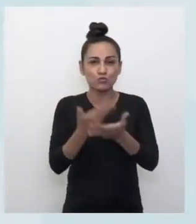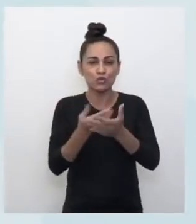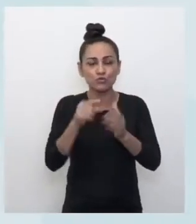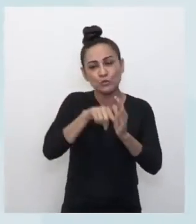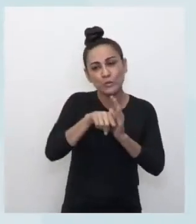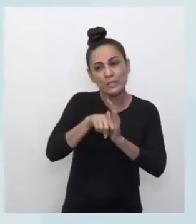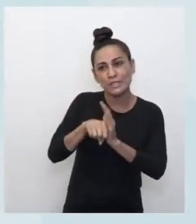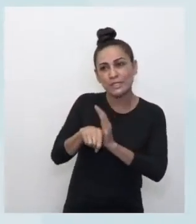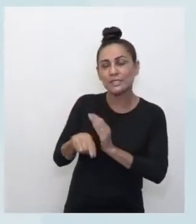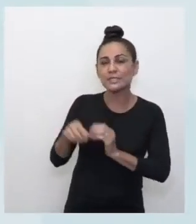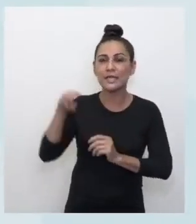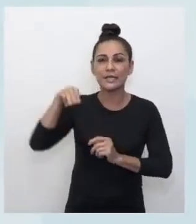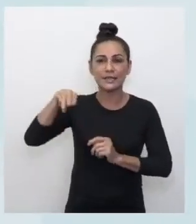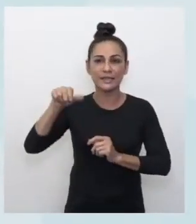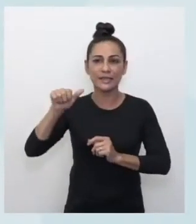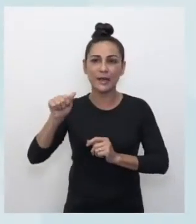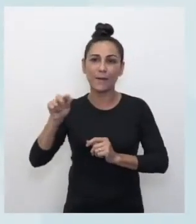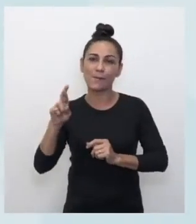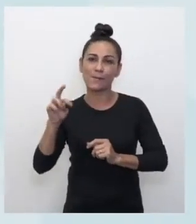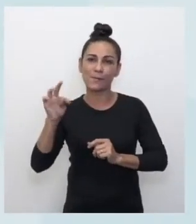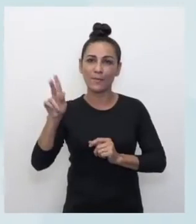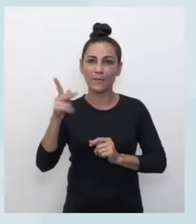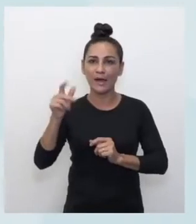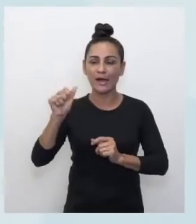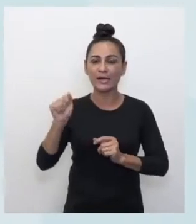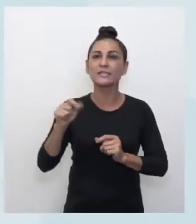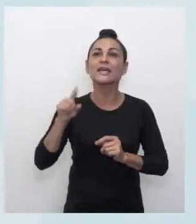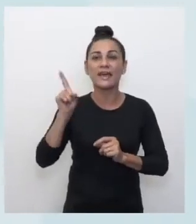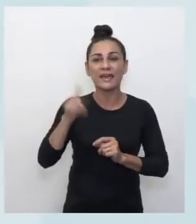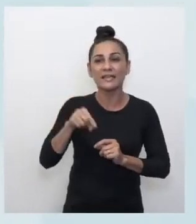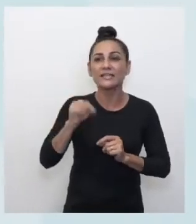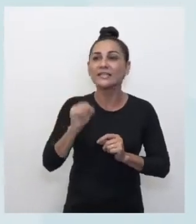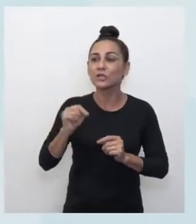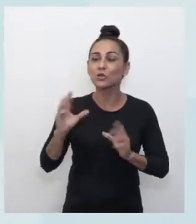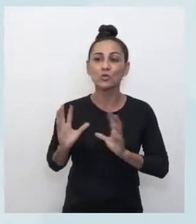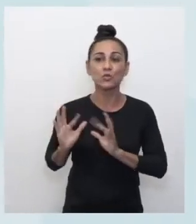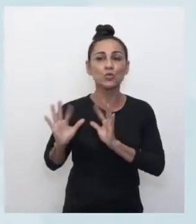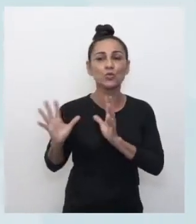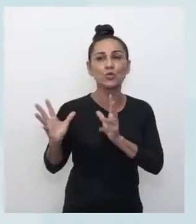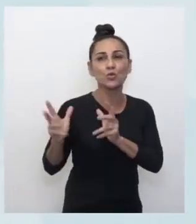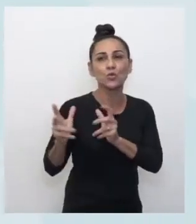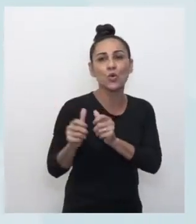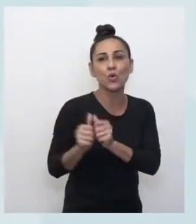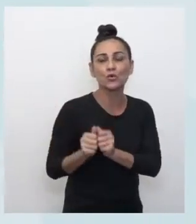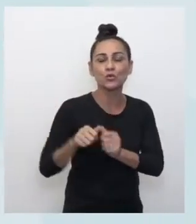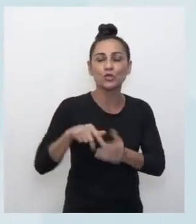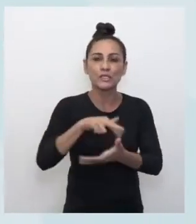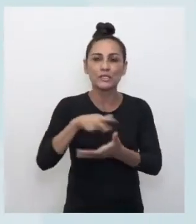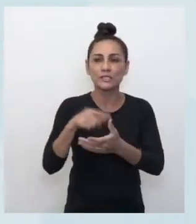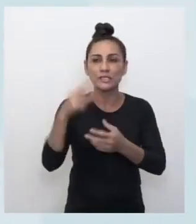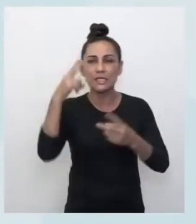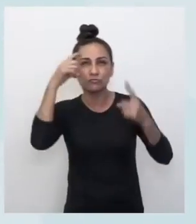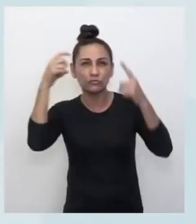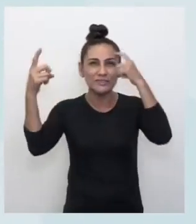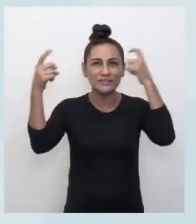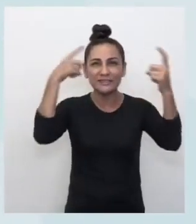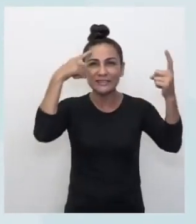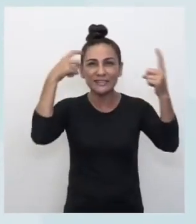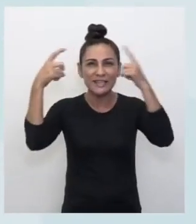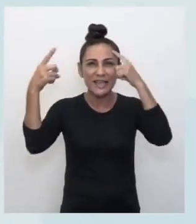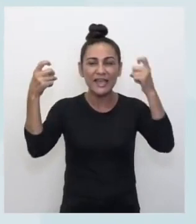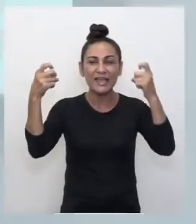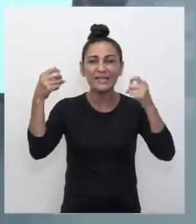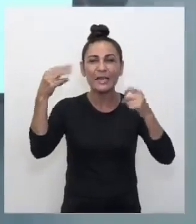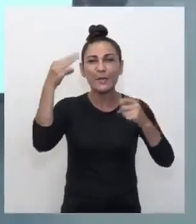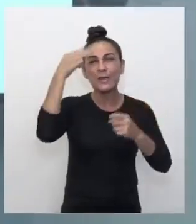colaborativos em dança, que é justamente quando todos os dançarinos ali, eles podem expressar suas ideias, trazer memórias afetivas, né, de